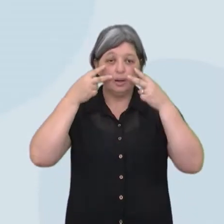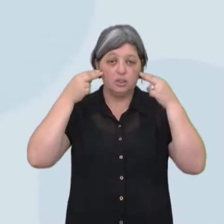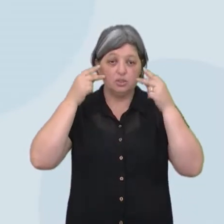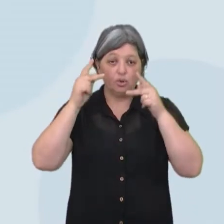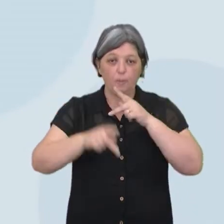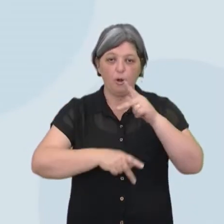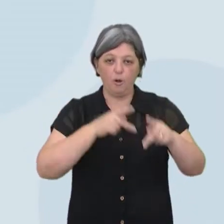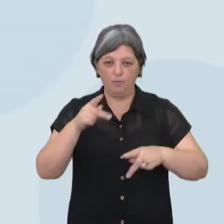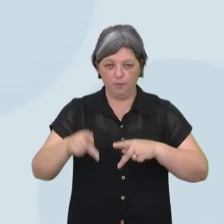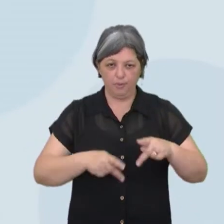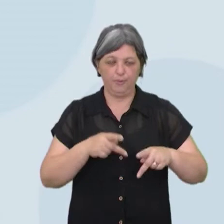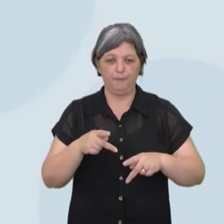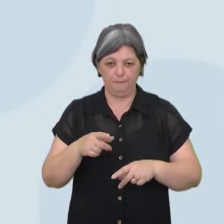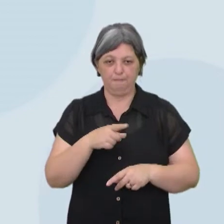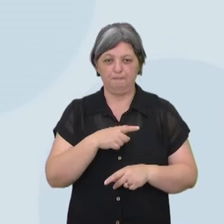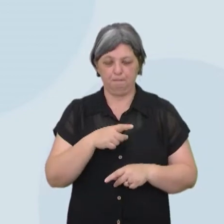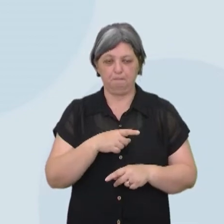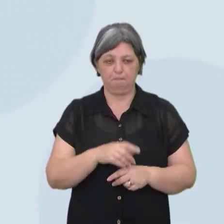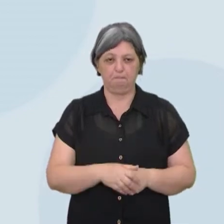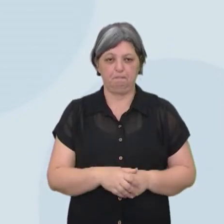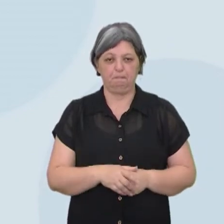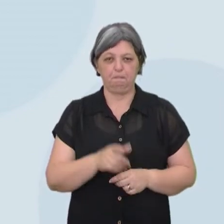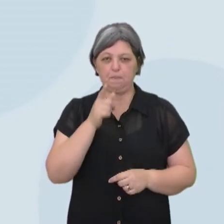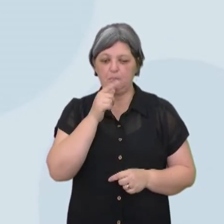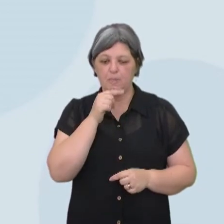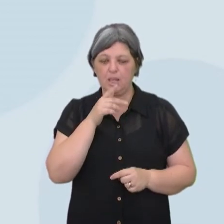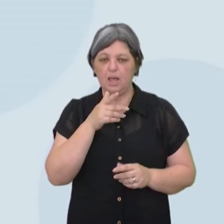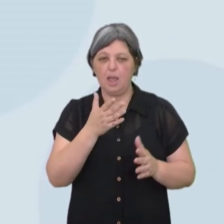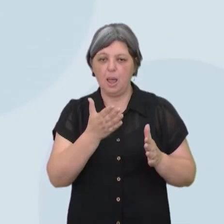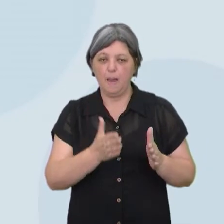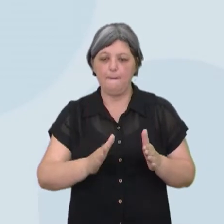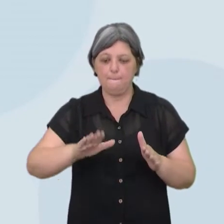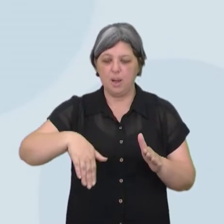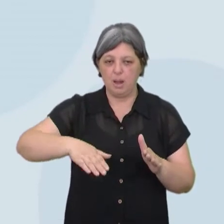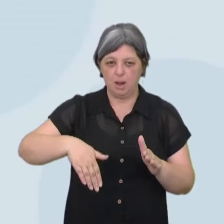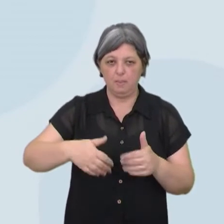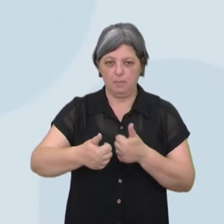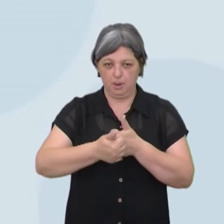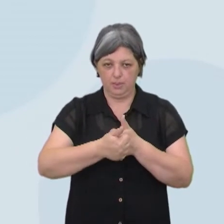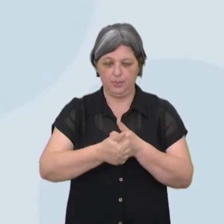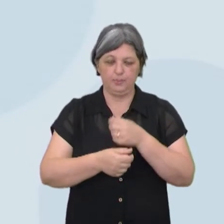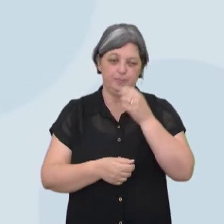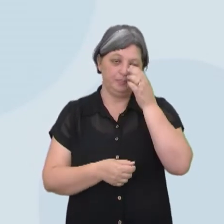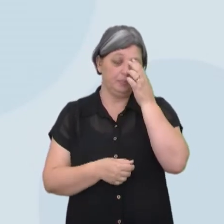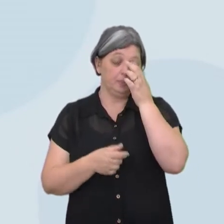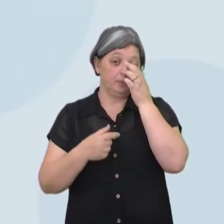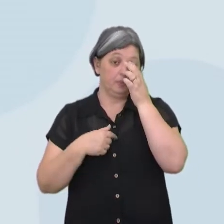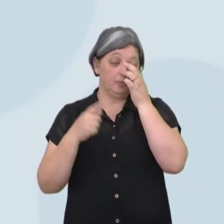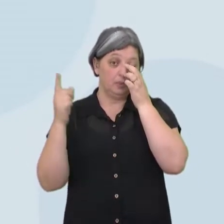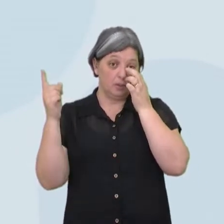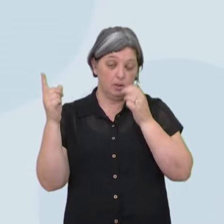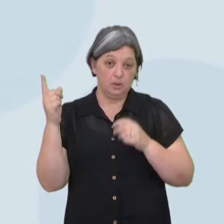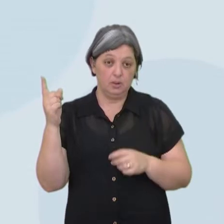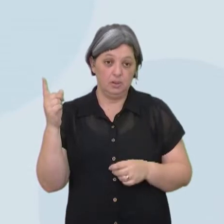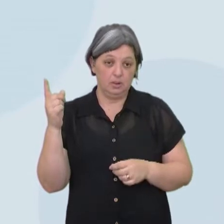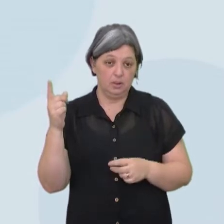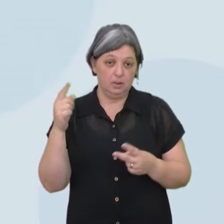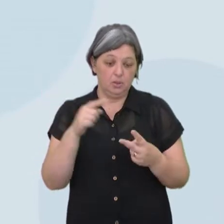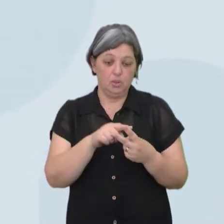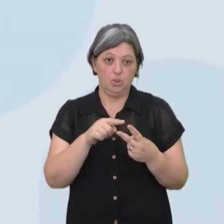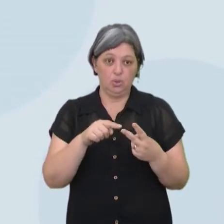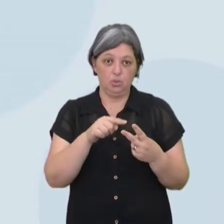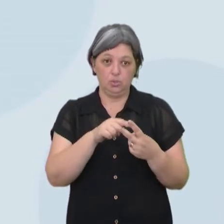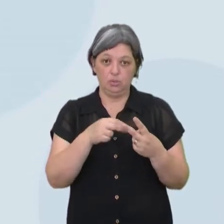no litoral, né? E já continuando e emendando, tá aí na tela para vocês os dois